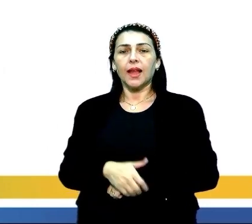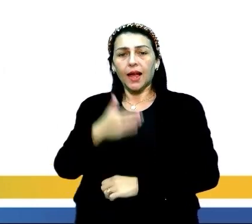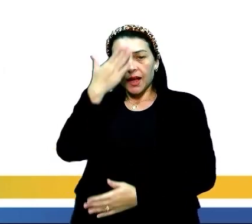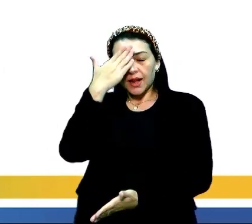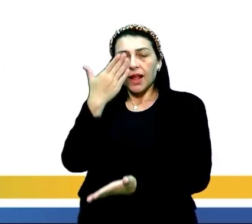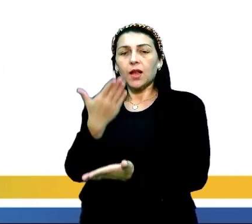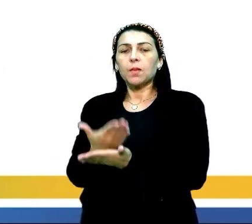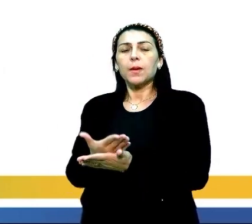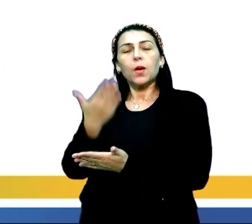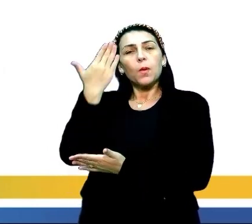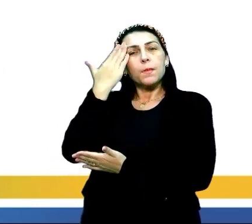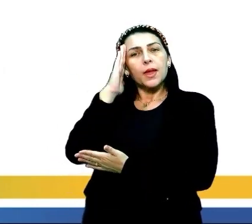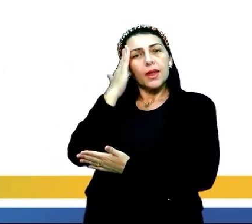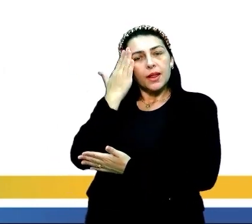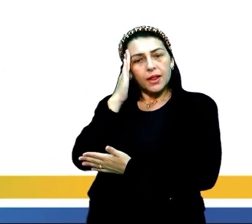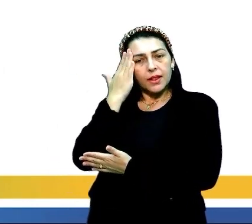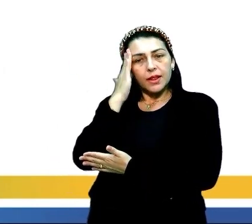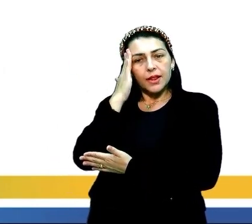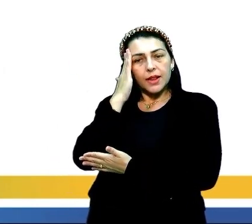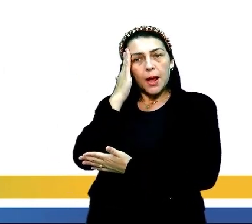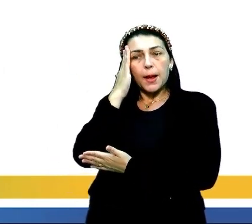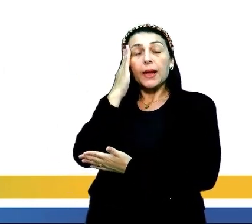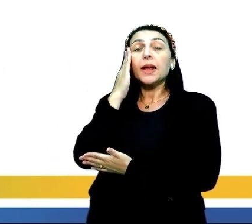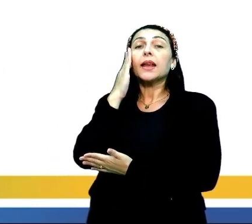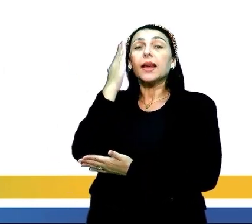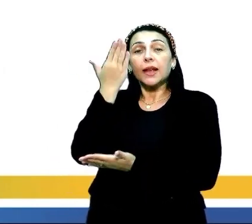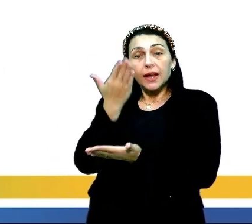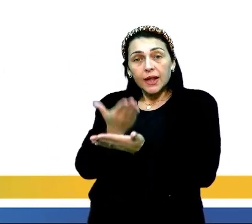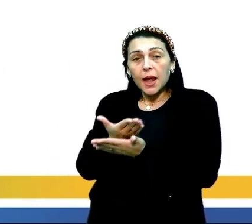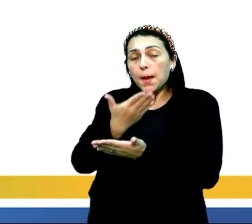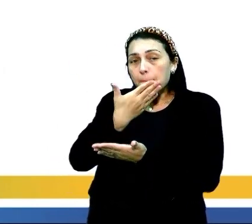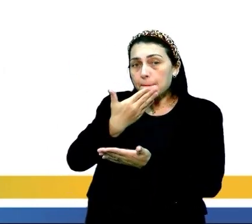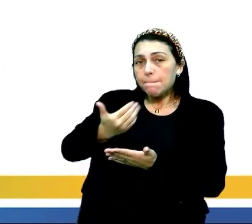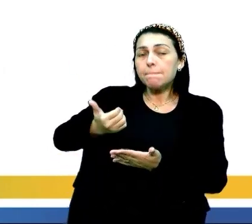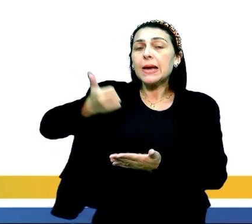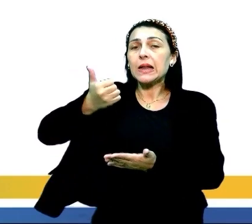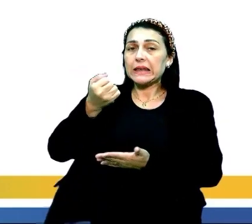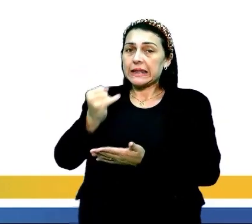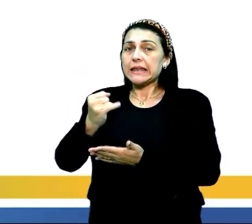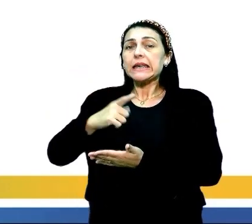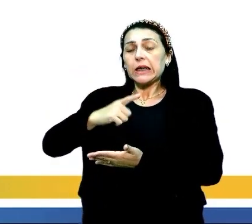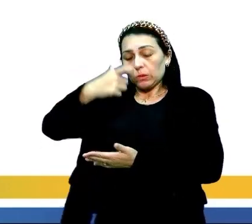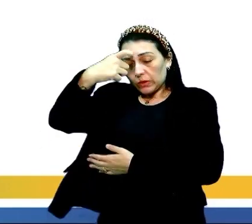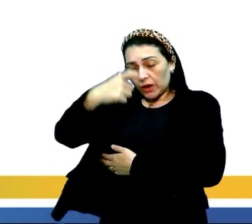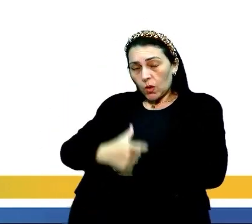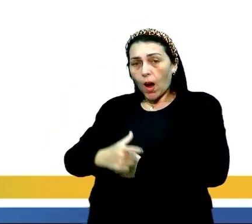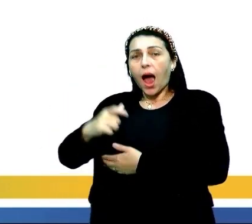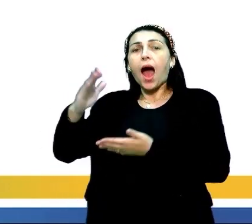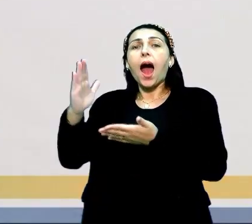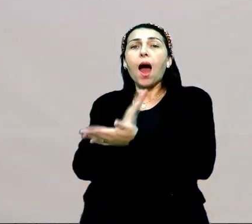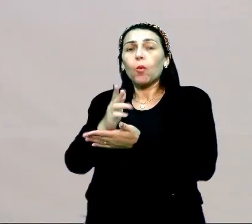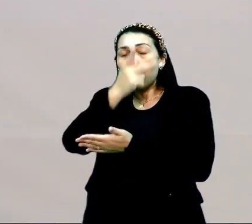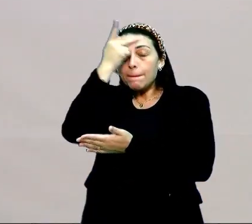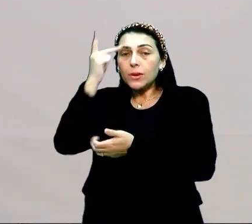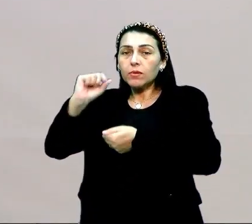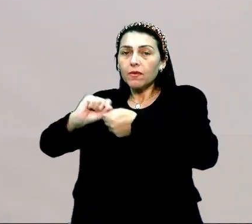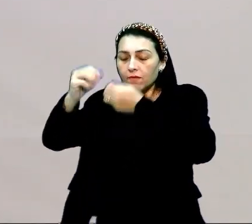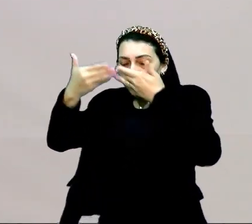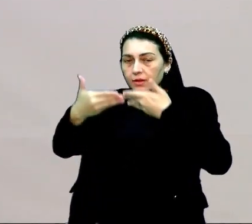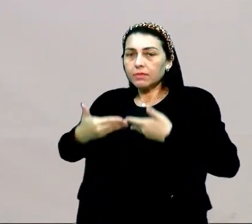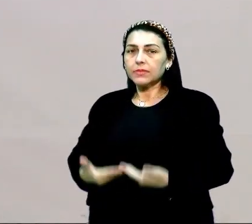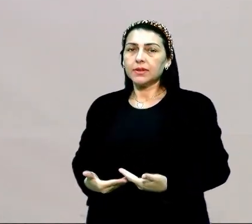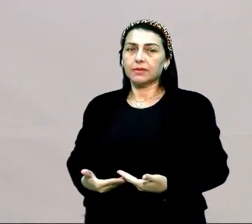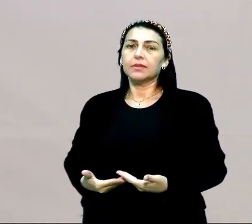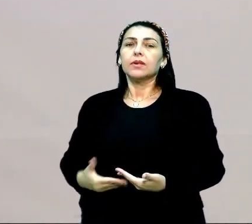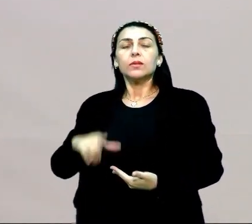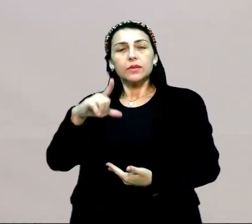creio para compreender e compreendo para crer. Se eu existo, alguém me criou. Então,